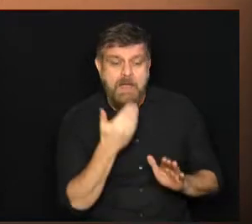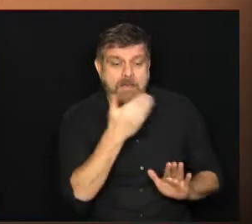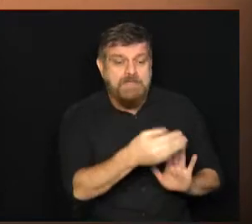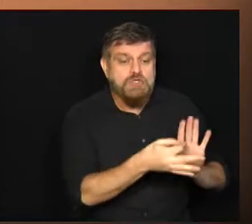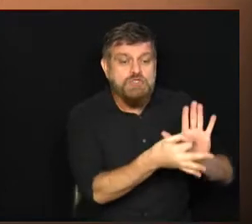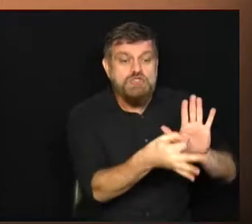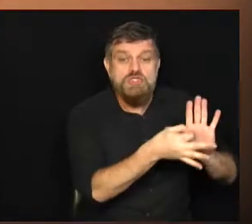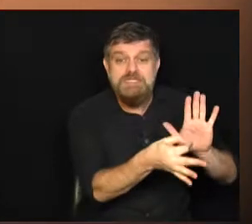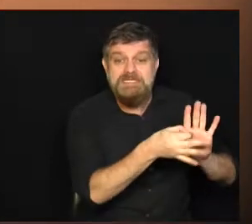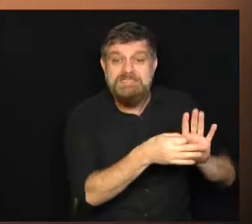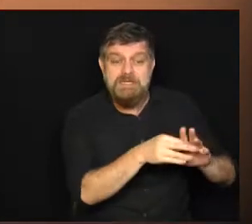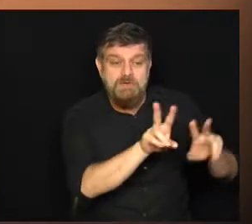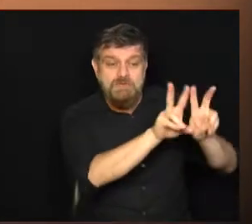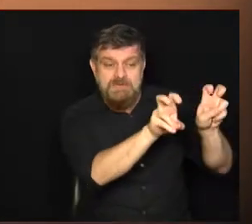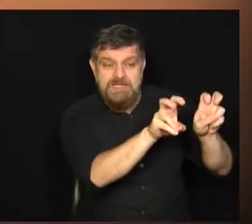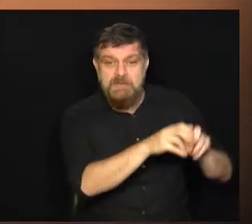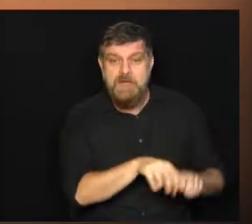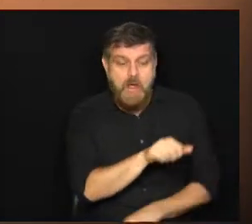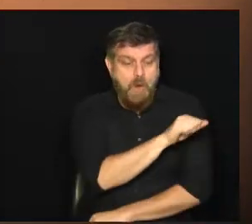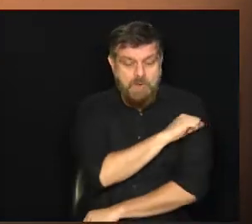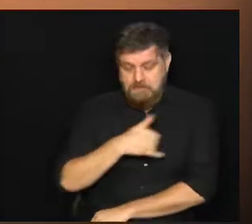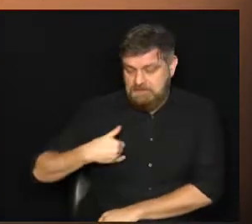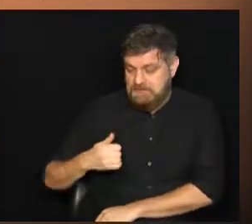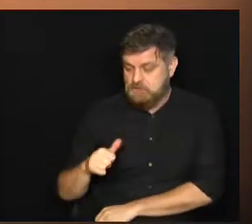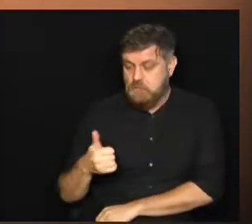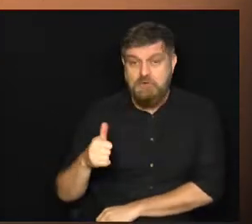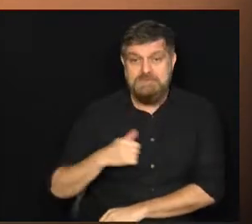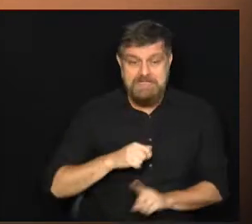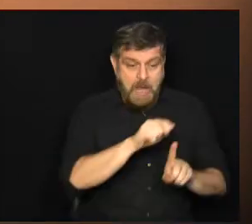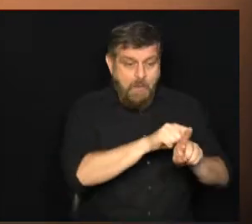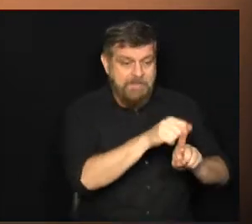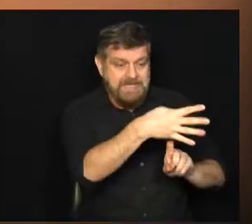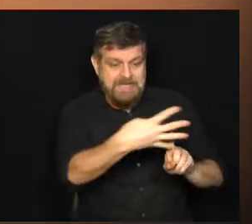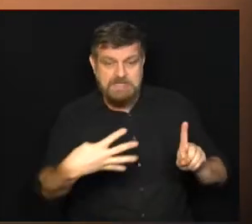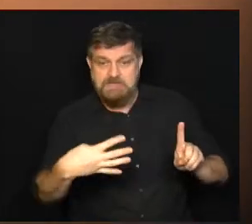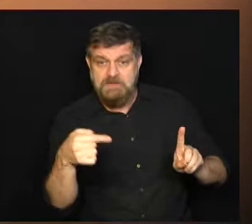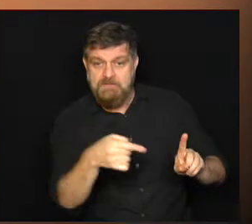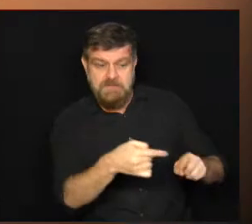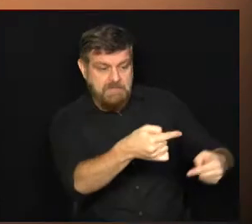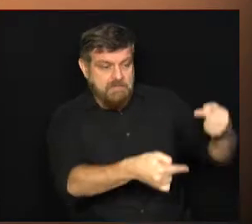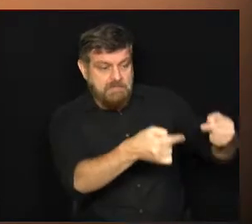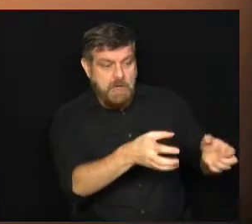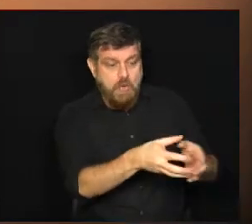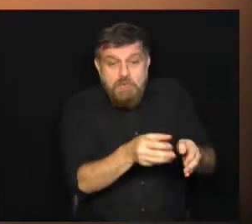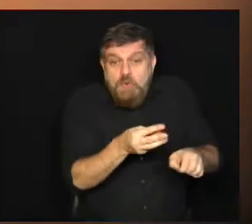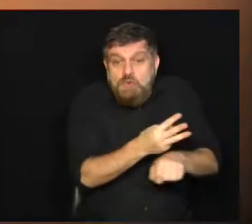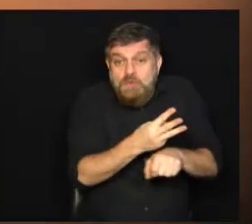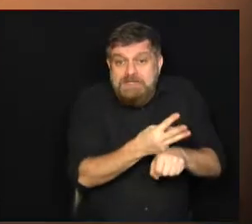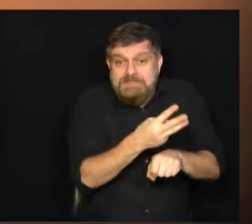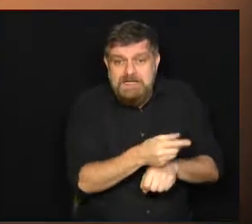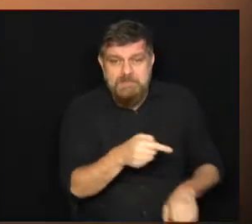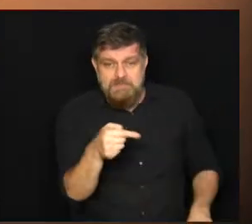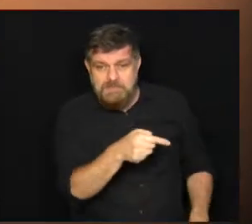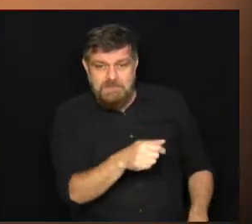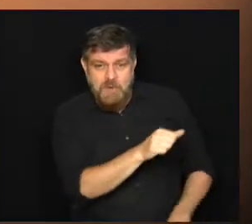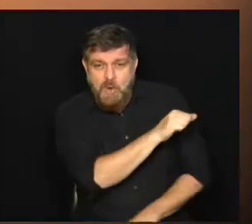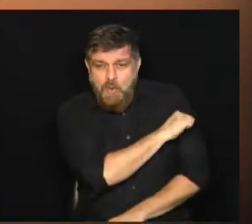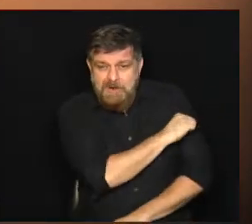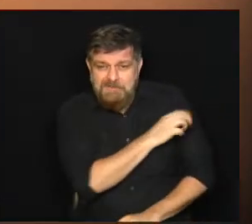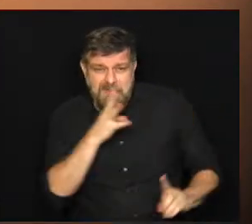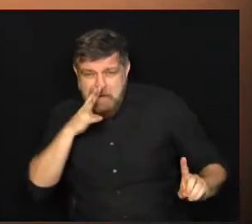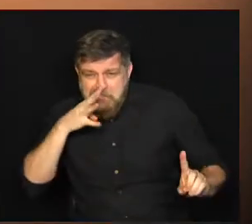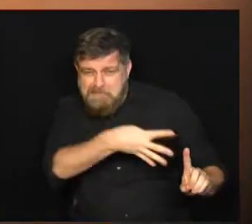de 11 anos sugeriu que a temática fosse trabalhada durante esse mês, num grupo de WhatsApp. Ele foi